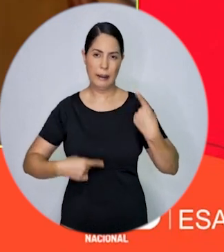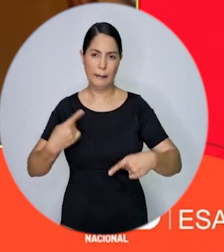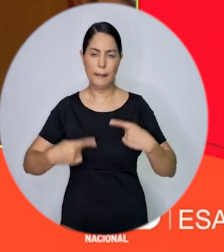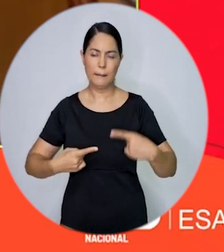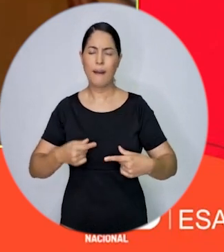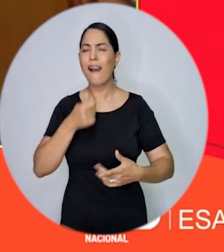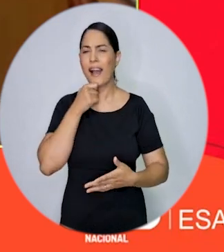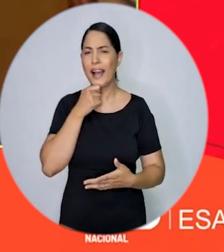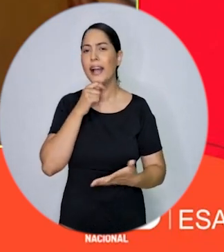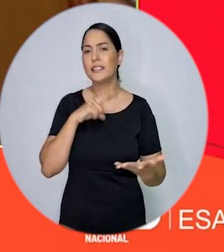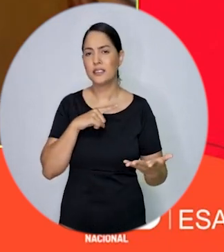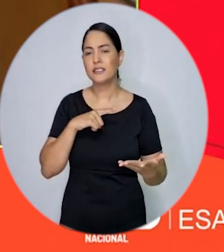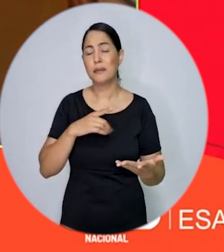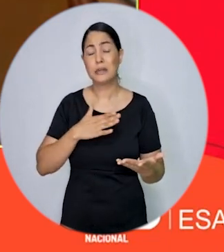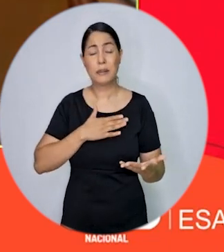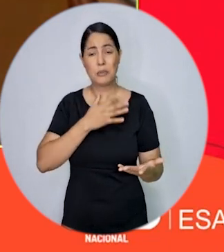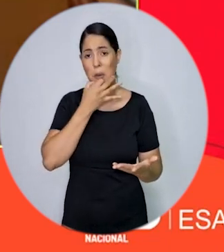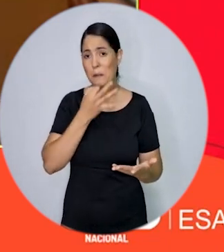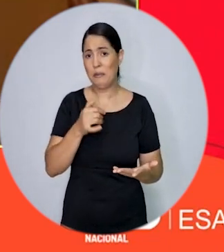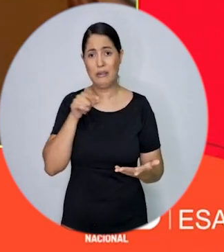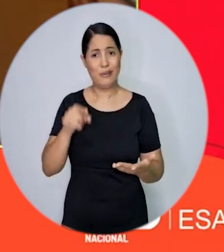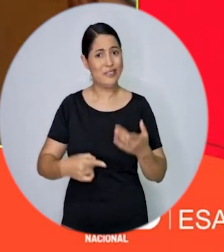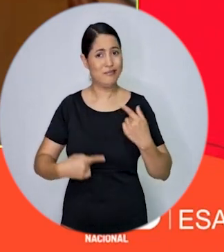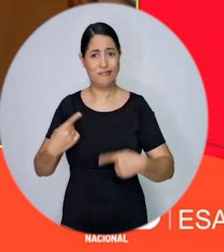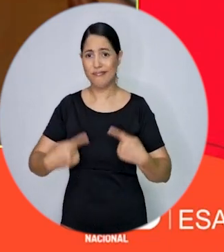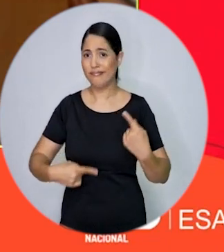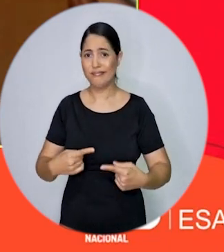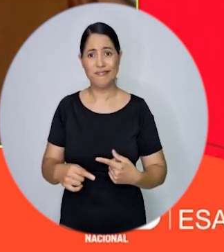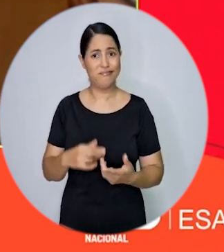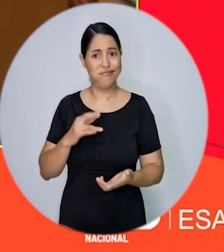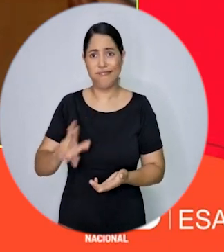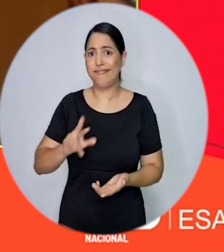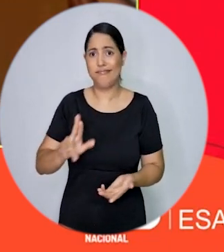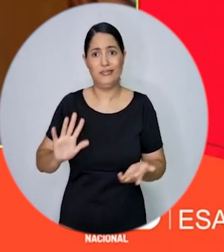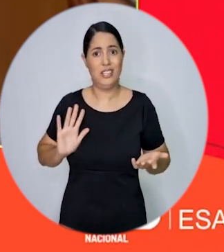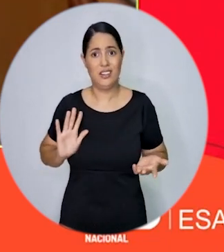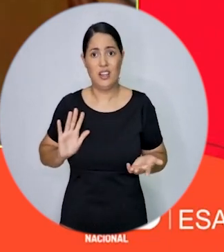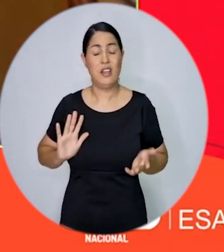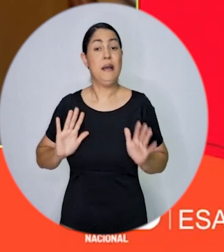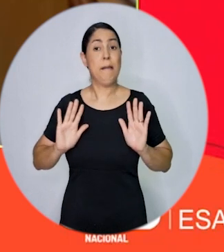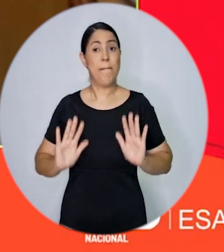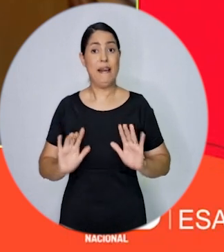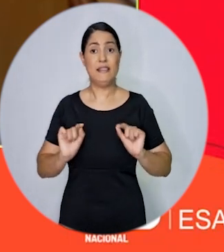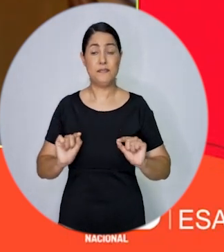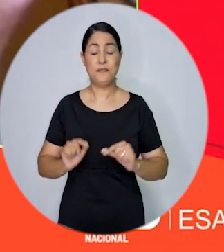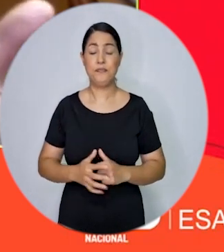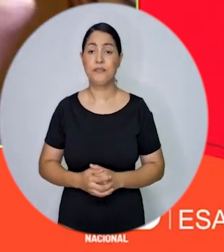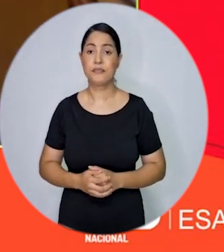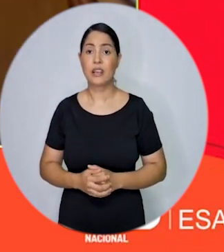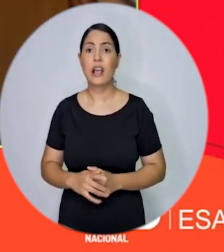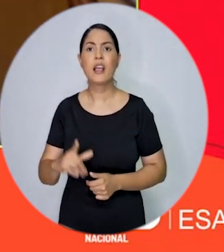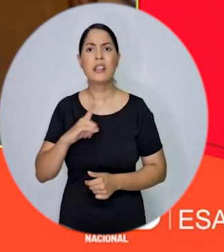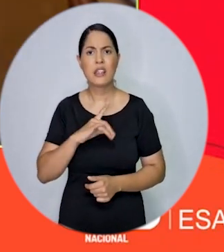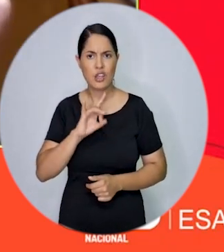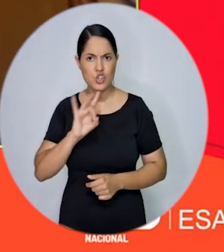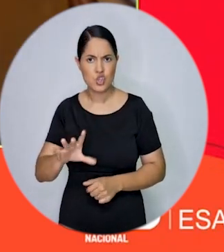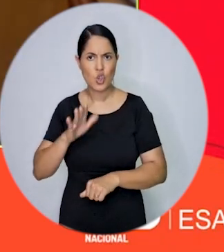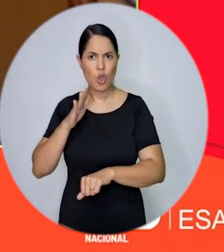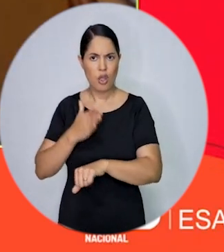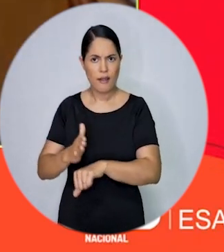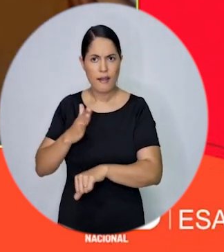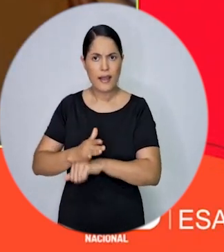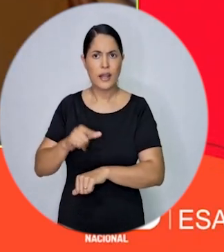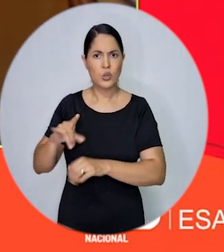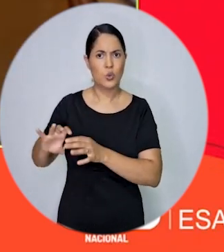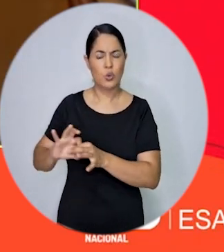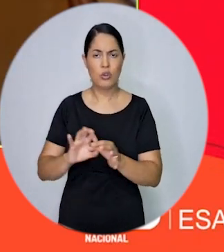verdade, mas eu acho que essa discussão, para mim, não faz o menor sentido, eu só posso determinar uma medida